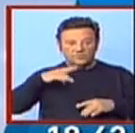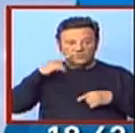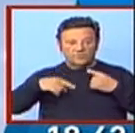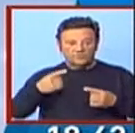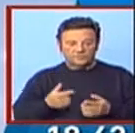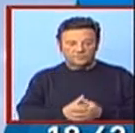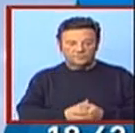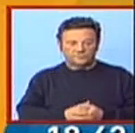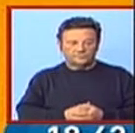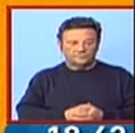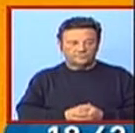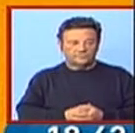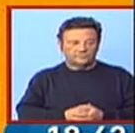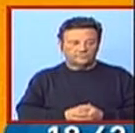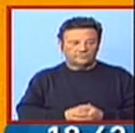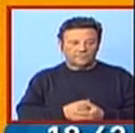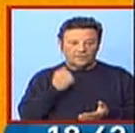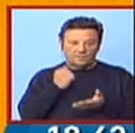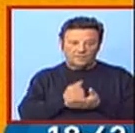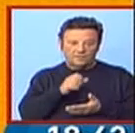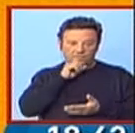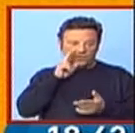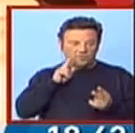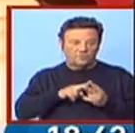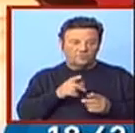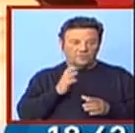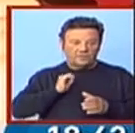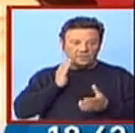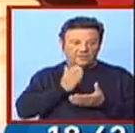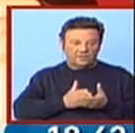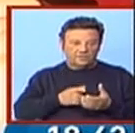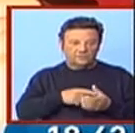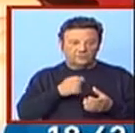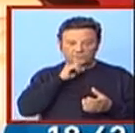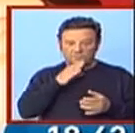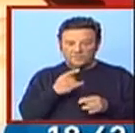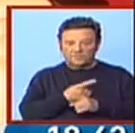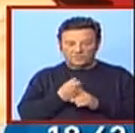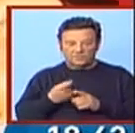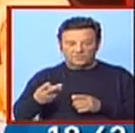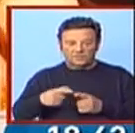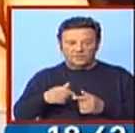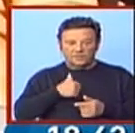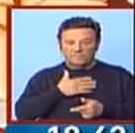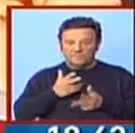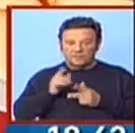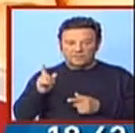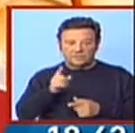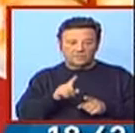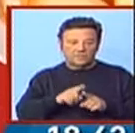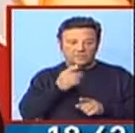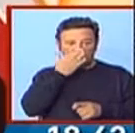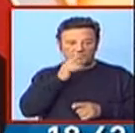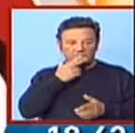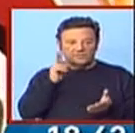turística. A marca, que já pode encontrar-se nestes queijos e que em seguida estará noutros produtos e empresas, pretende ser uma espécie